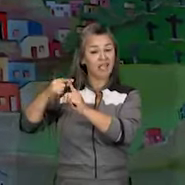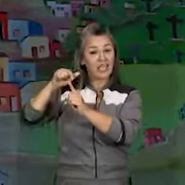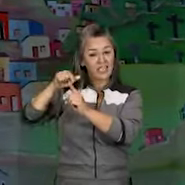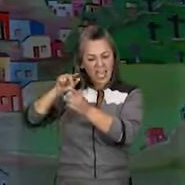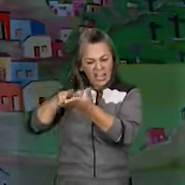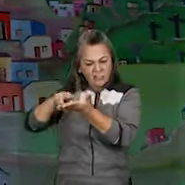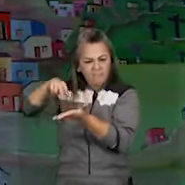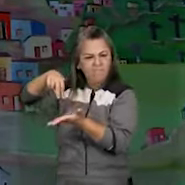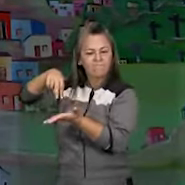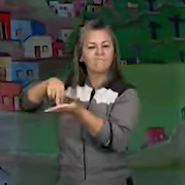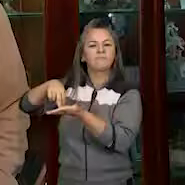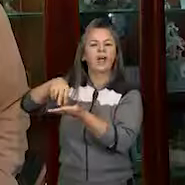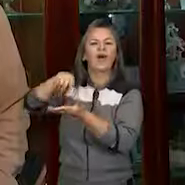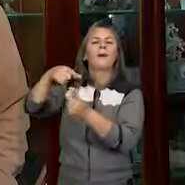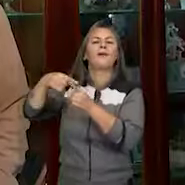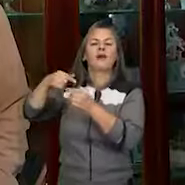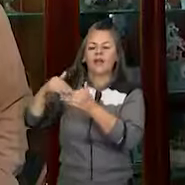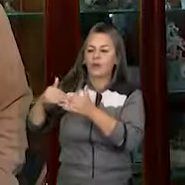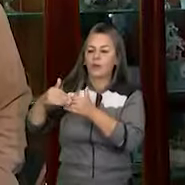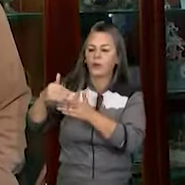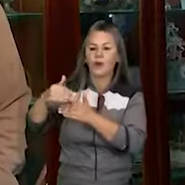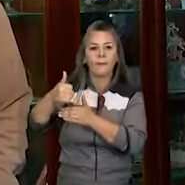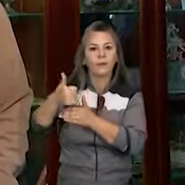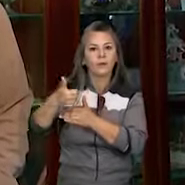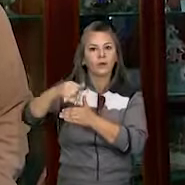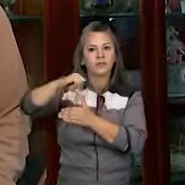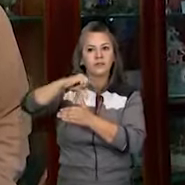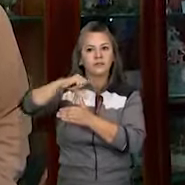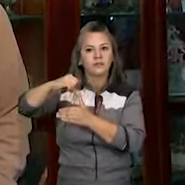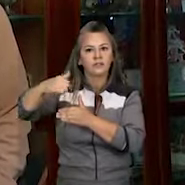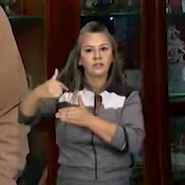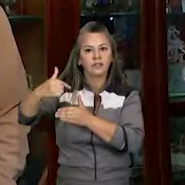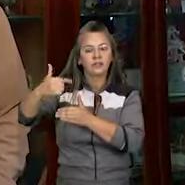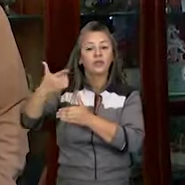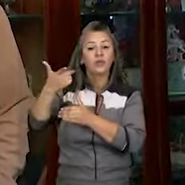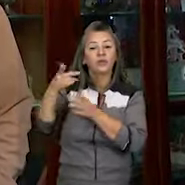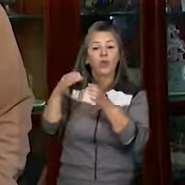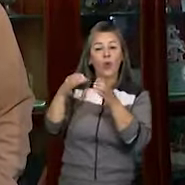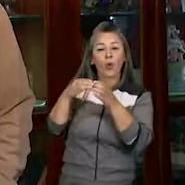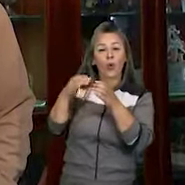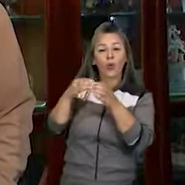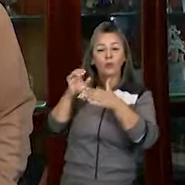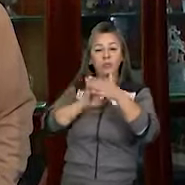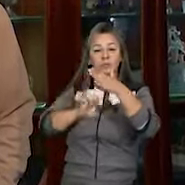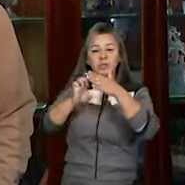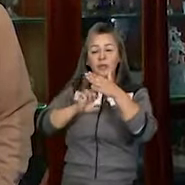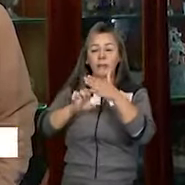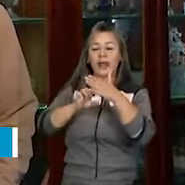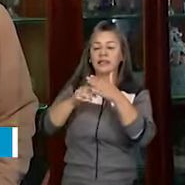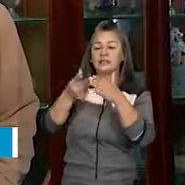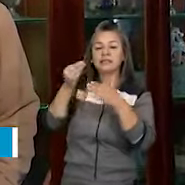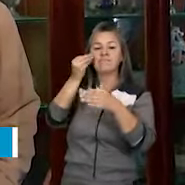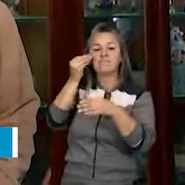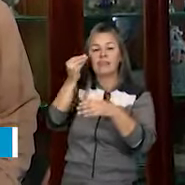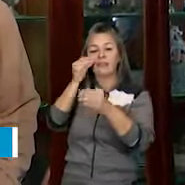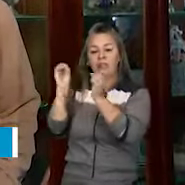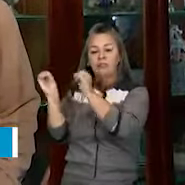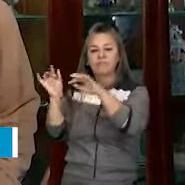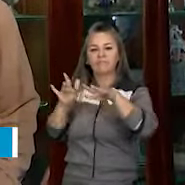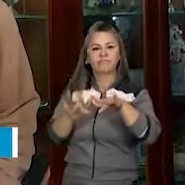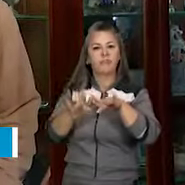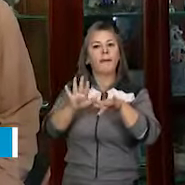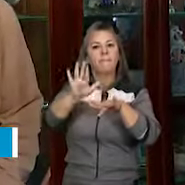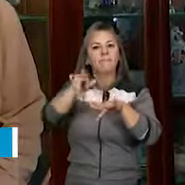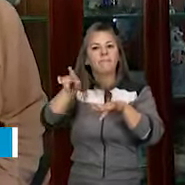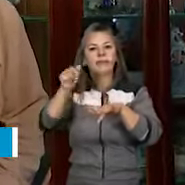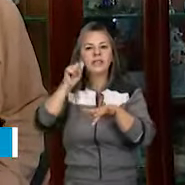em 1992. Elas permanecem aqui, elas resistem, a afirmação de uma delas é: nós só ficamos porque a